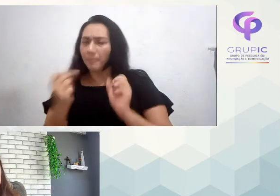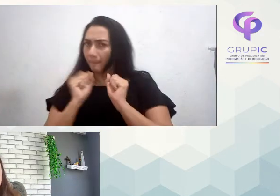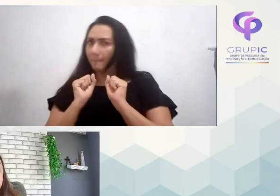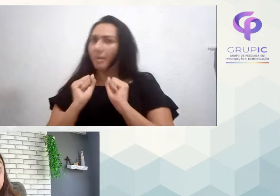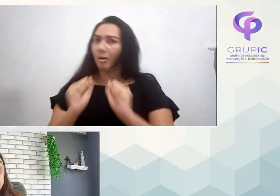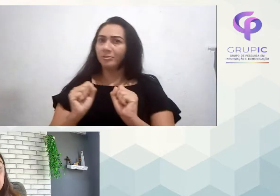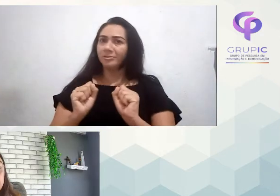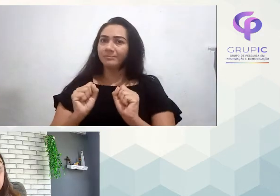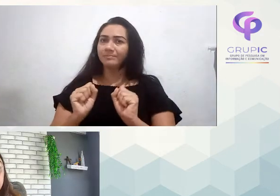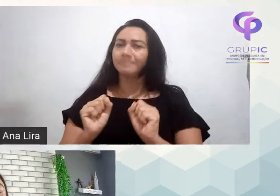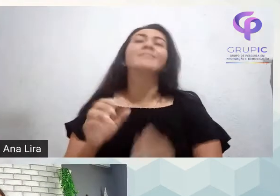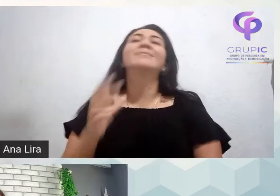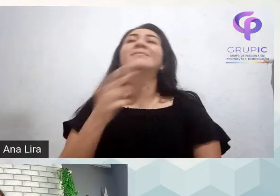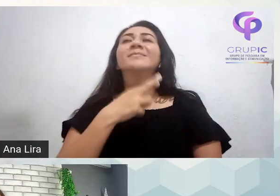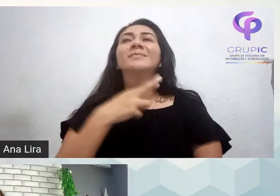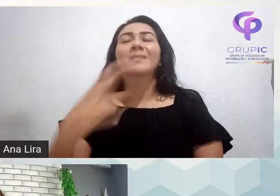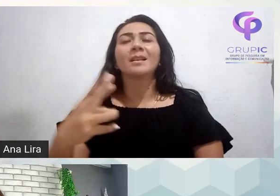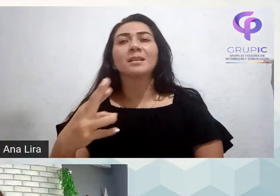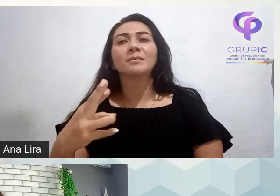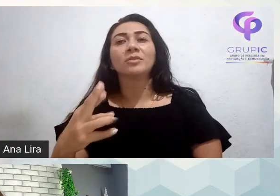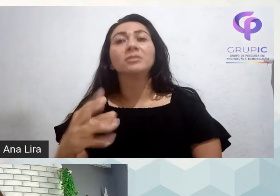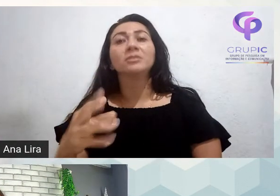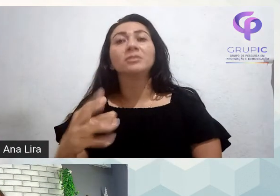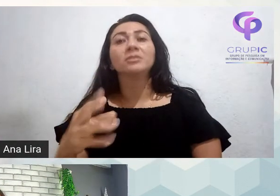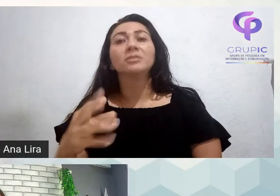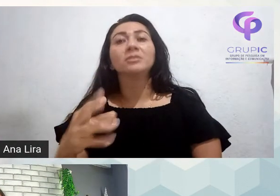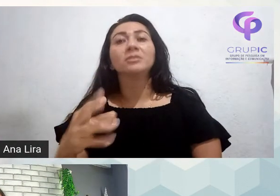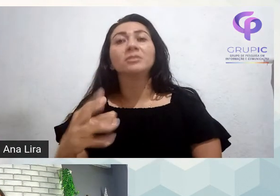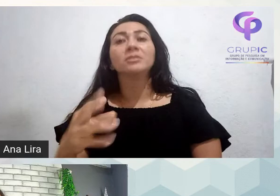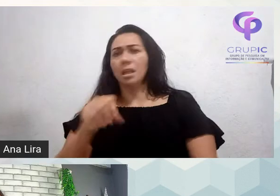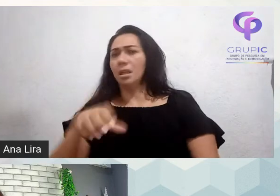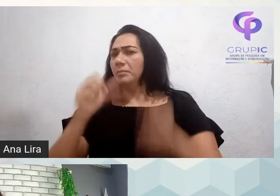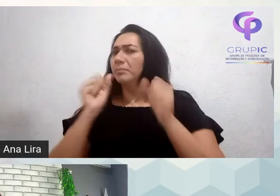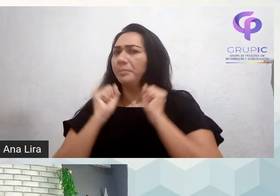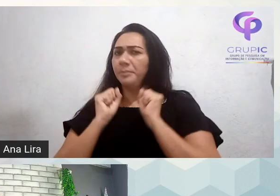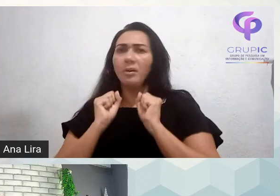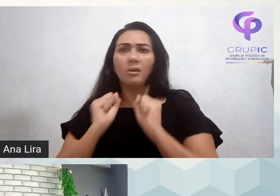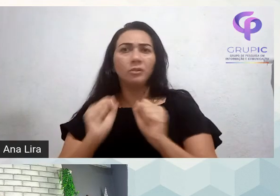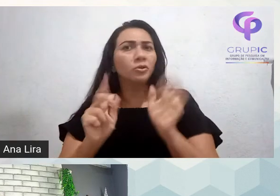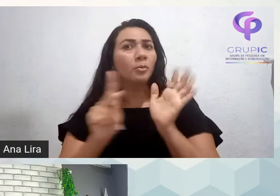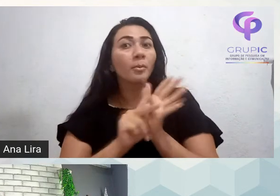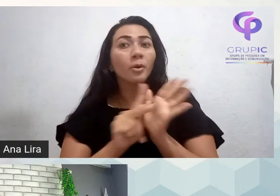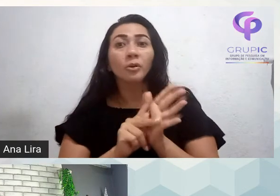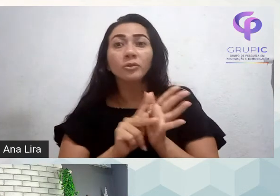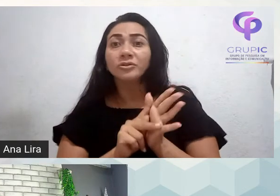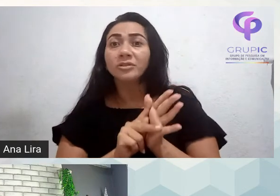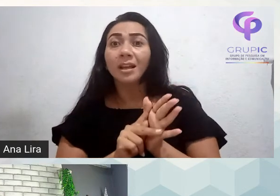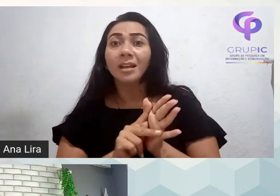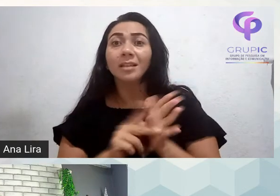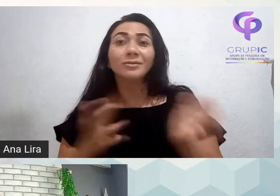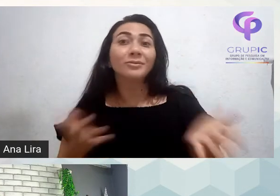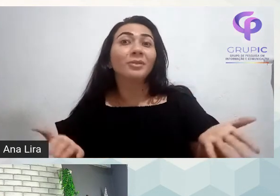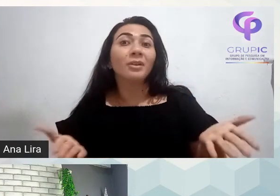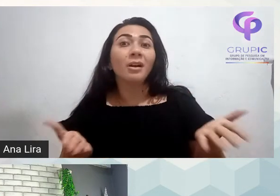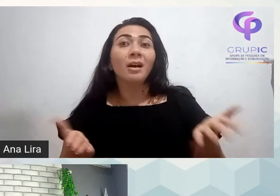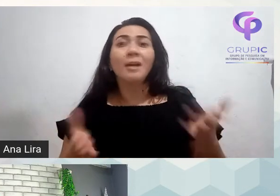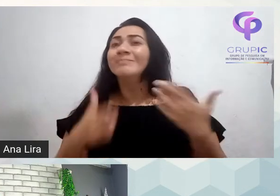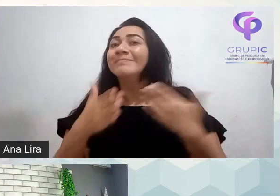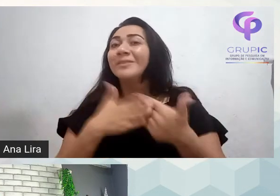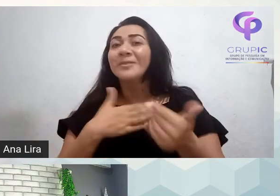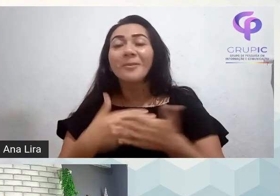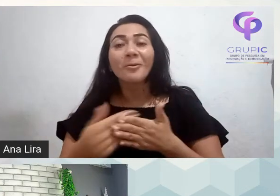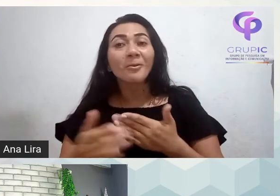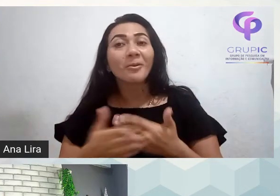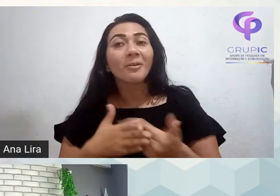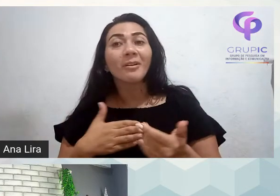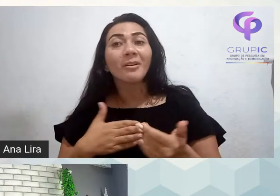a minha fala, mas sim, né, esse projeto, projetos em si, eles servem para qualquer tipo eu digo,